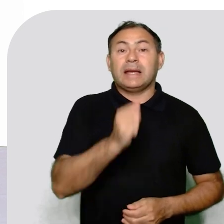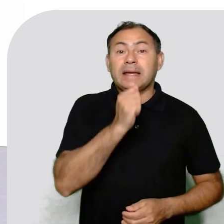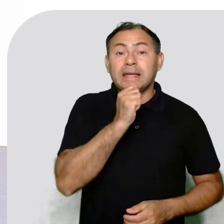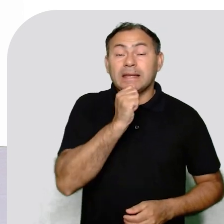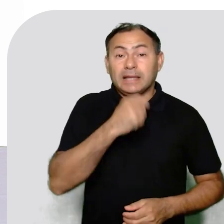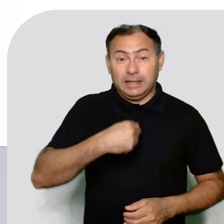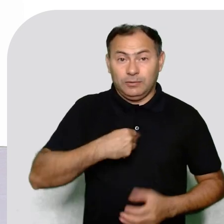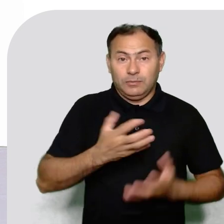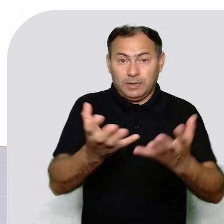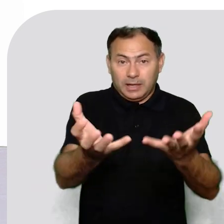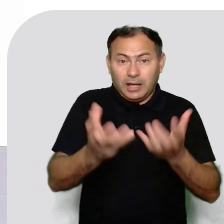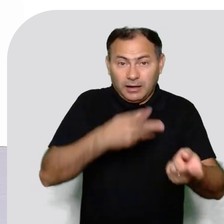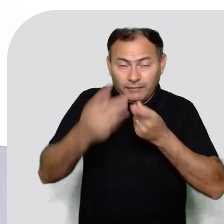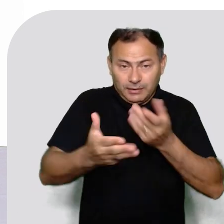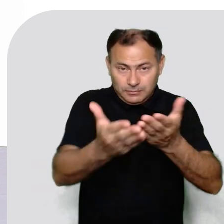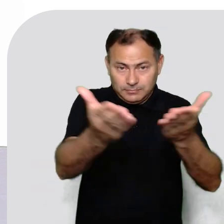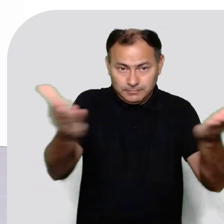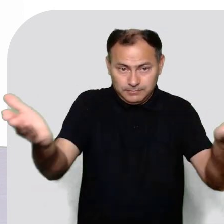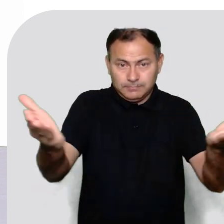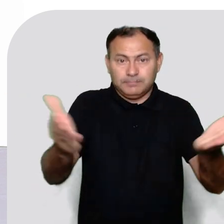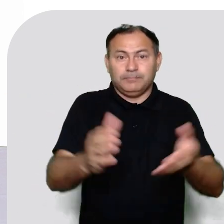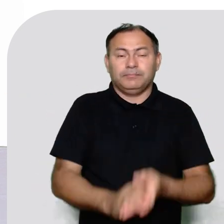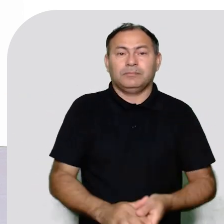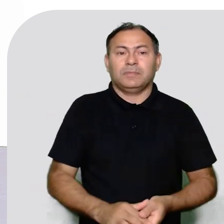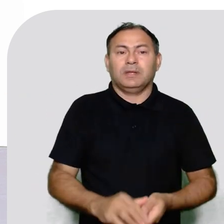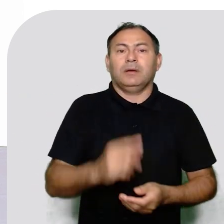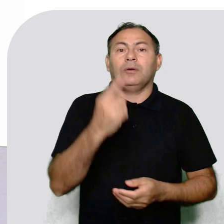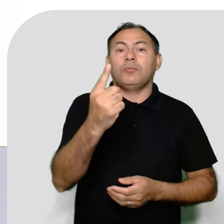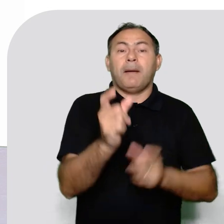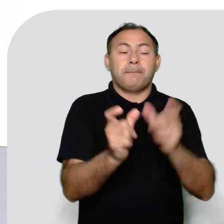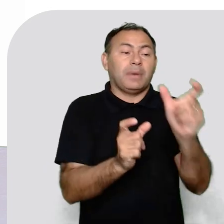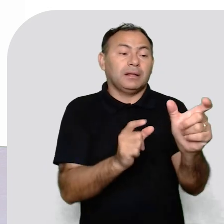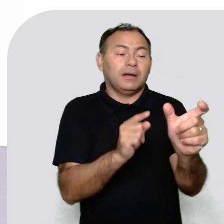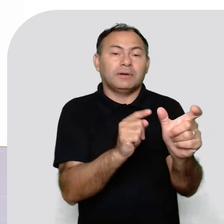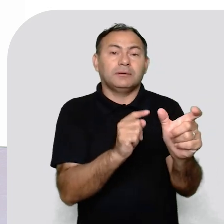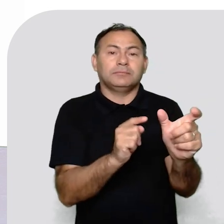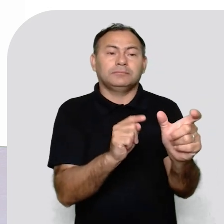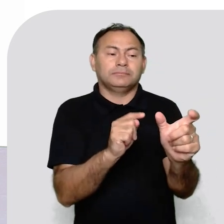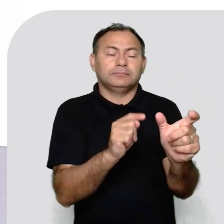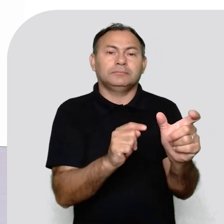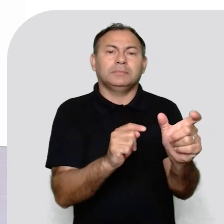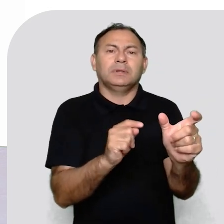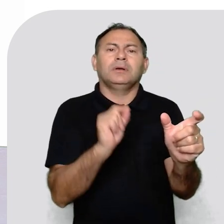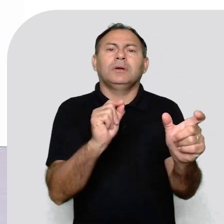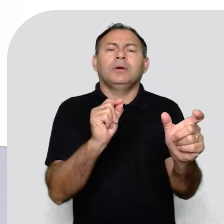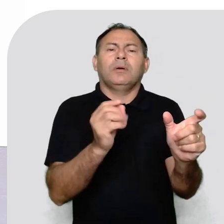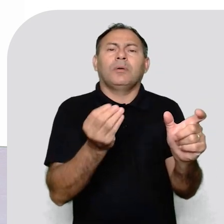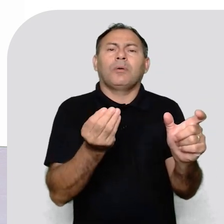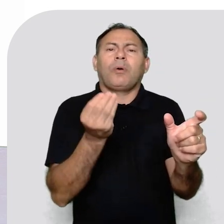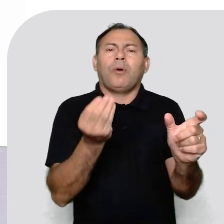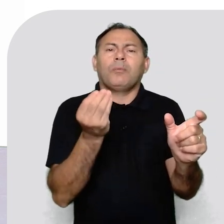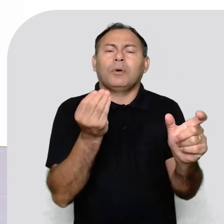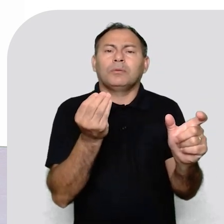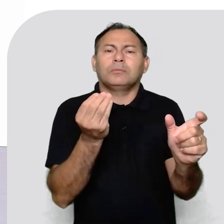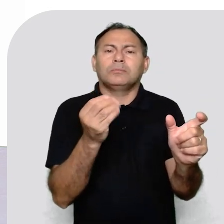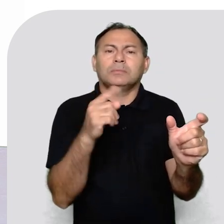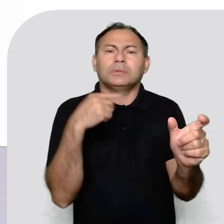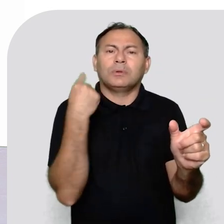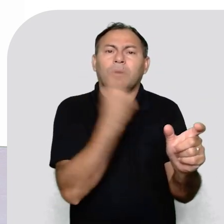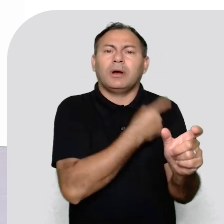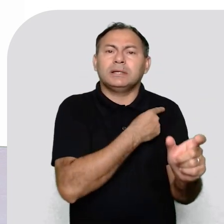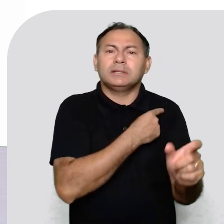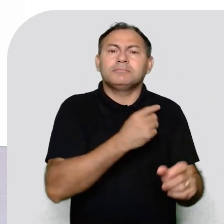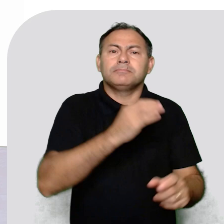quero trazer para você uma palavra sobre como